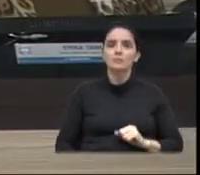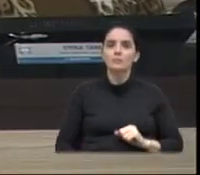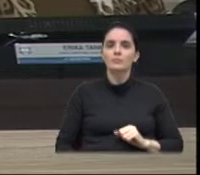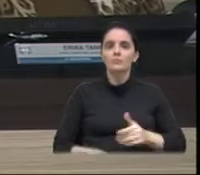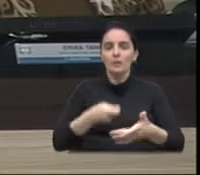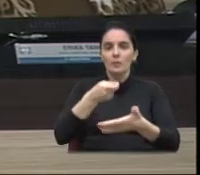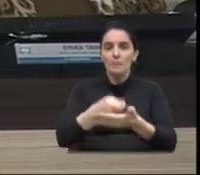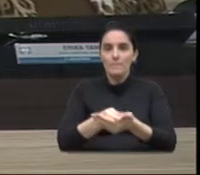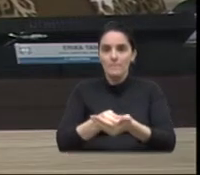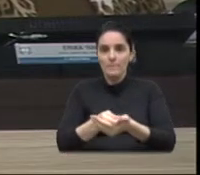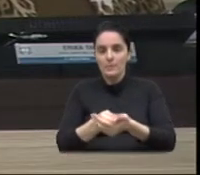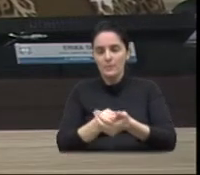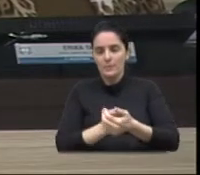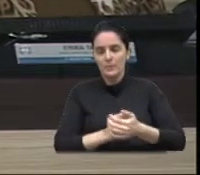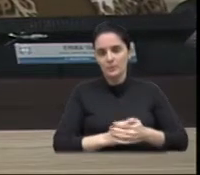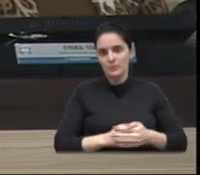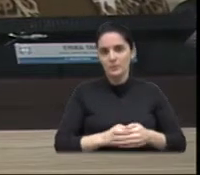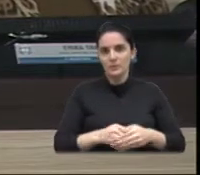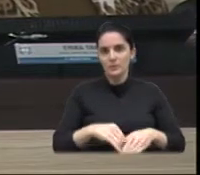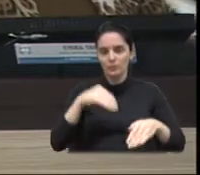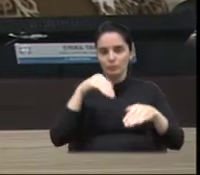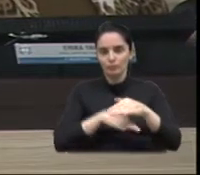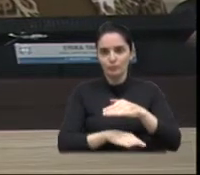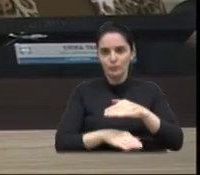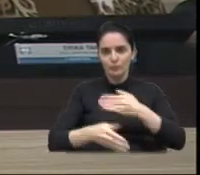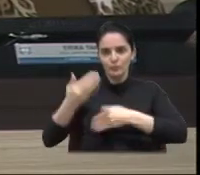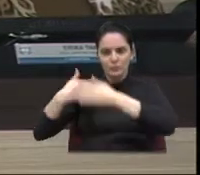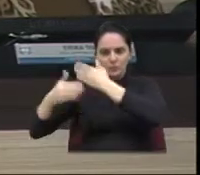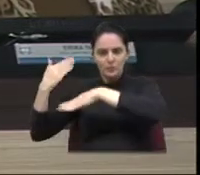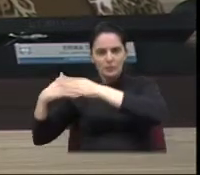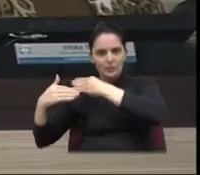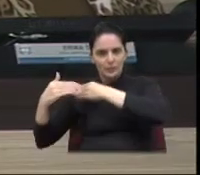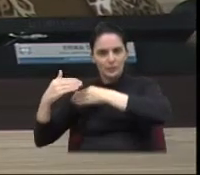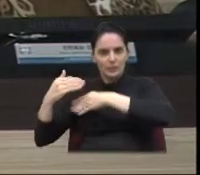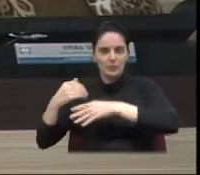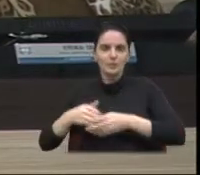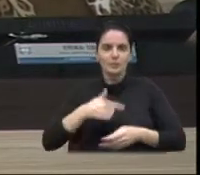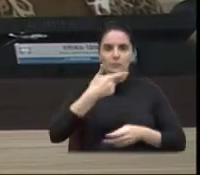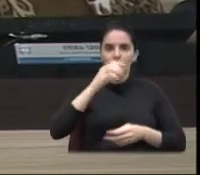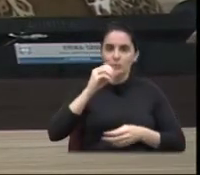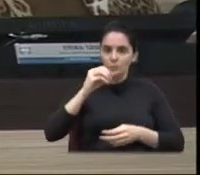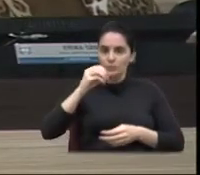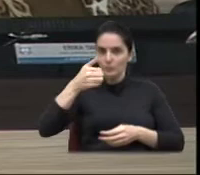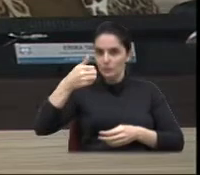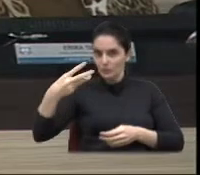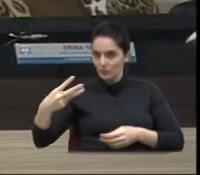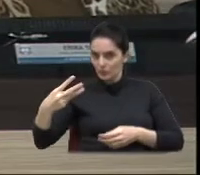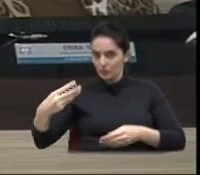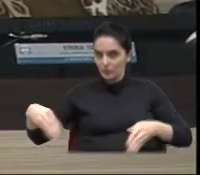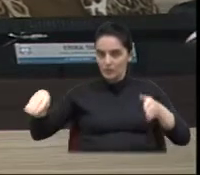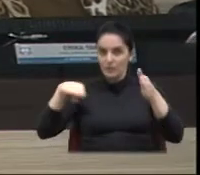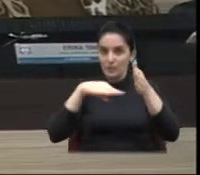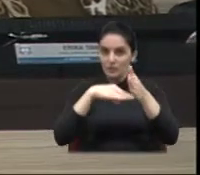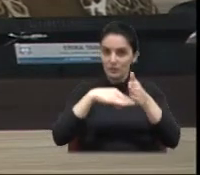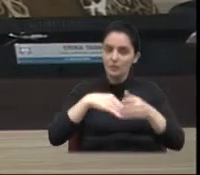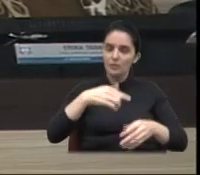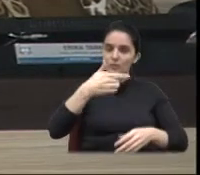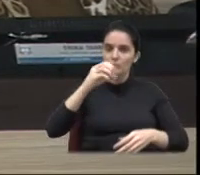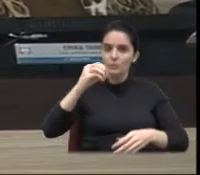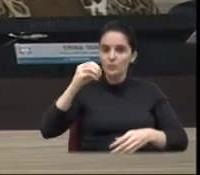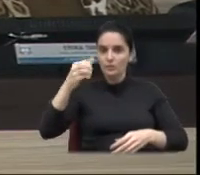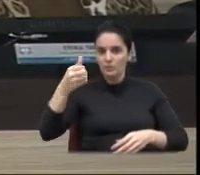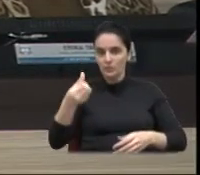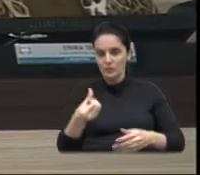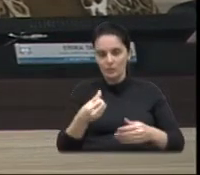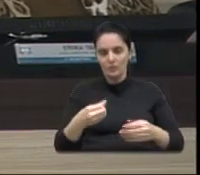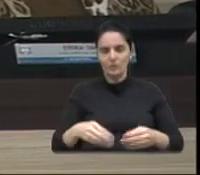Municipal de Saúde entre os anos de 2013 a 2016. Plenário, vereador Vitório